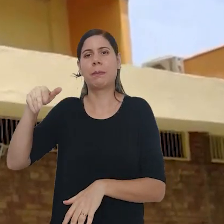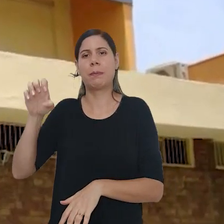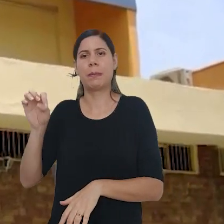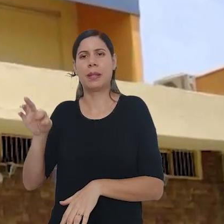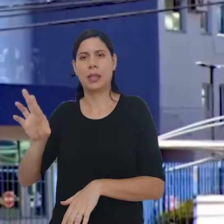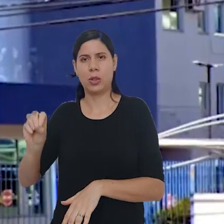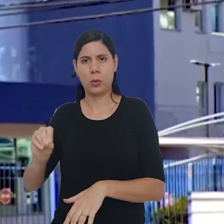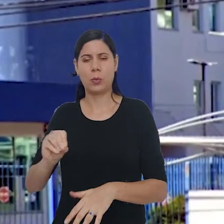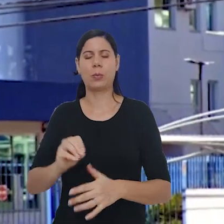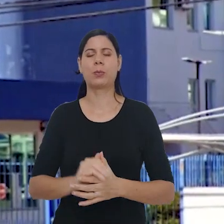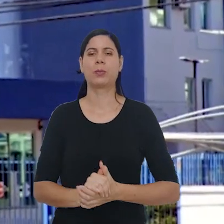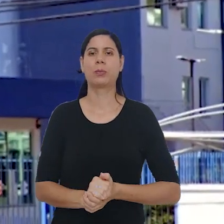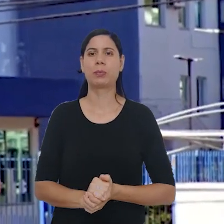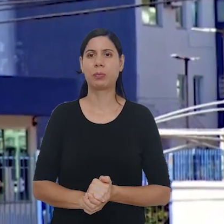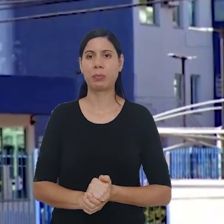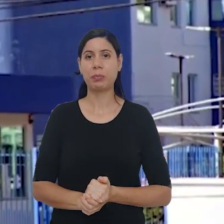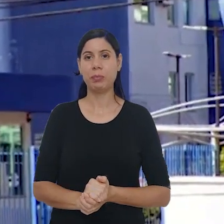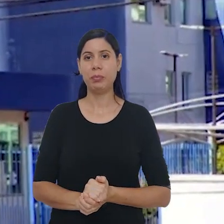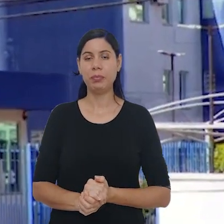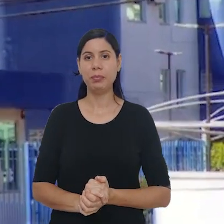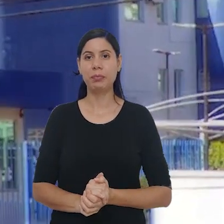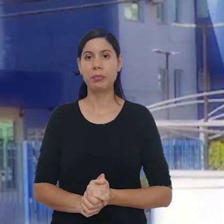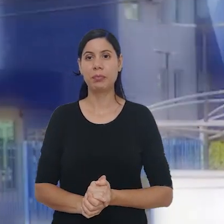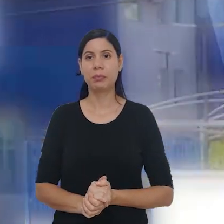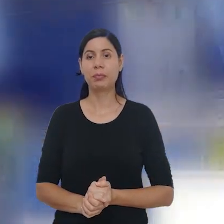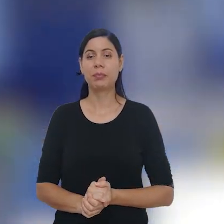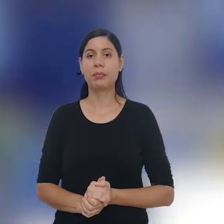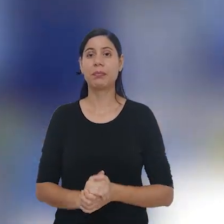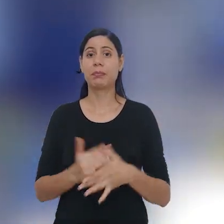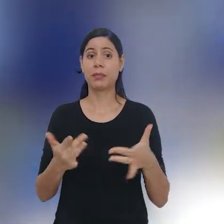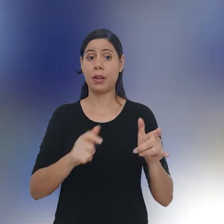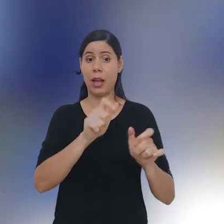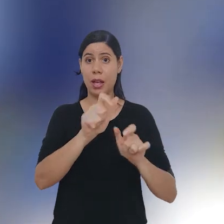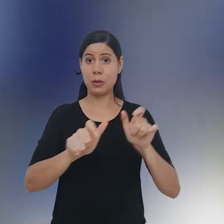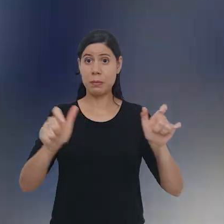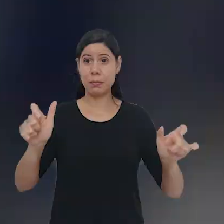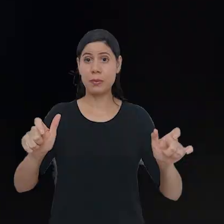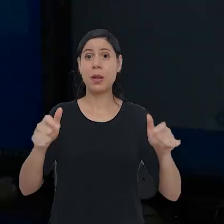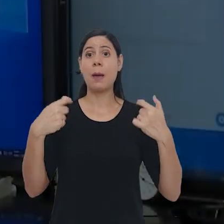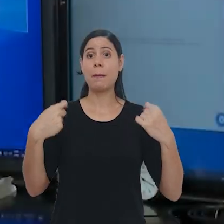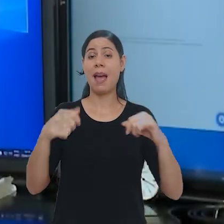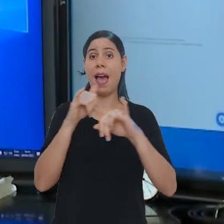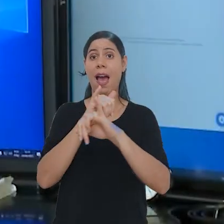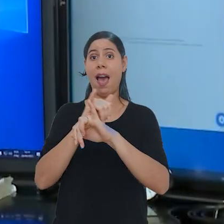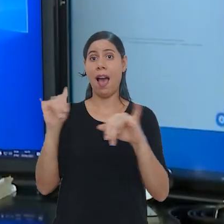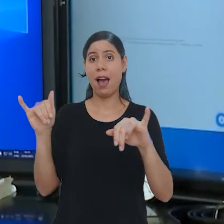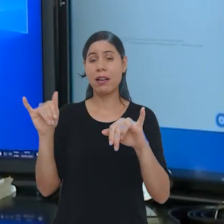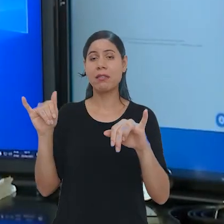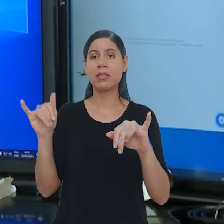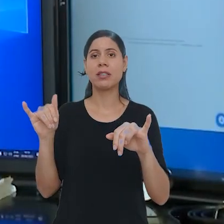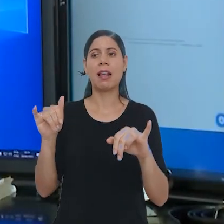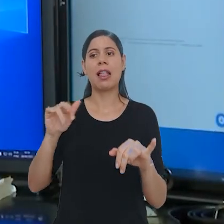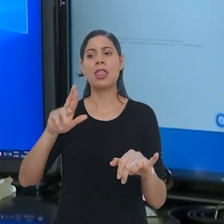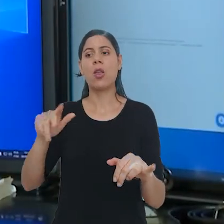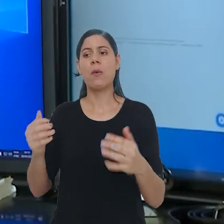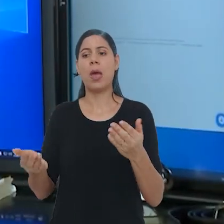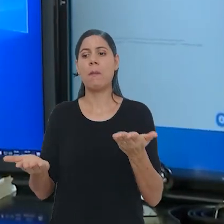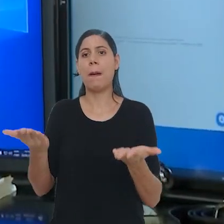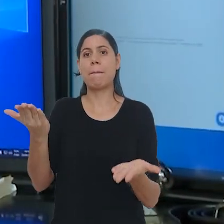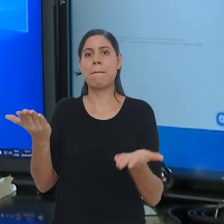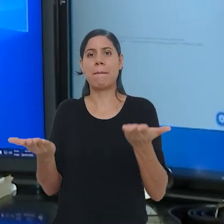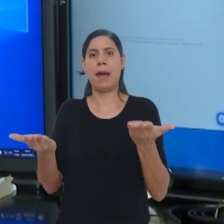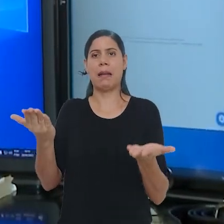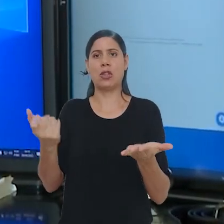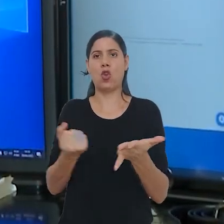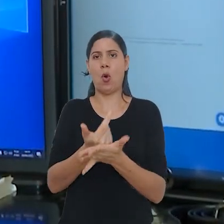do Instituto Nacional de Metrologia, Qualidade e Tecnologia, o Inmetro. O cidadão deve informar,